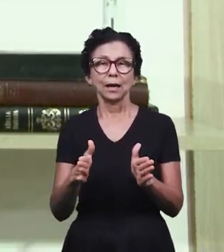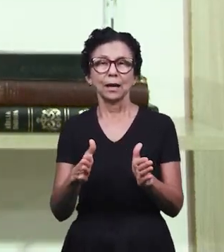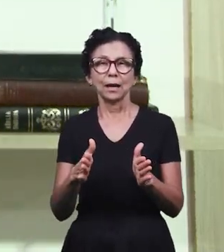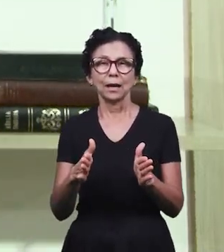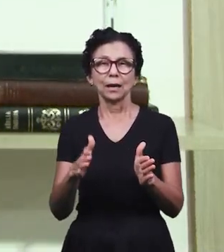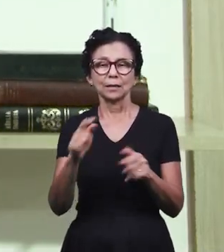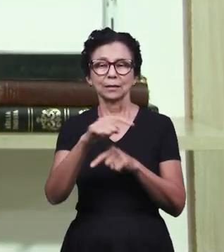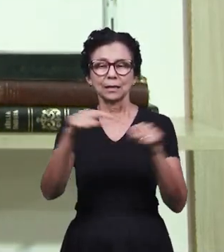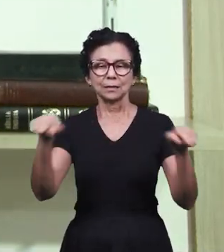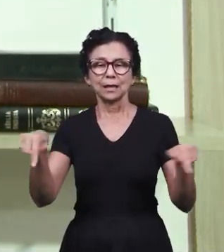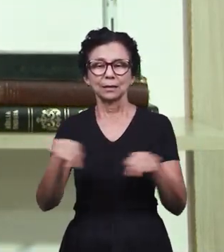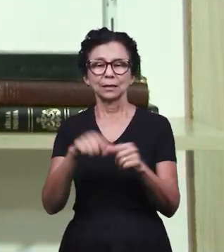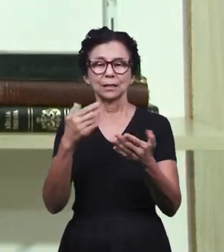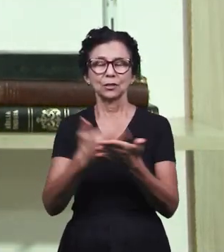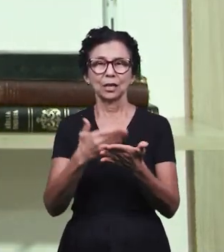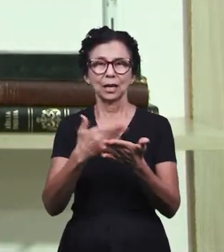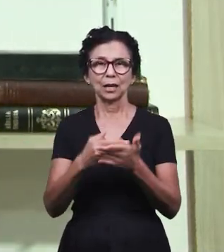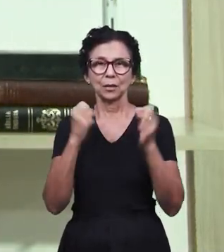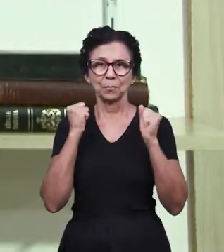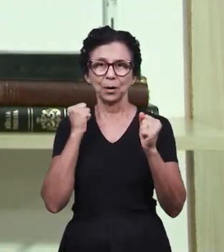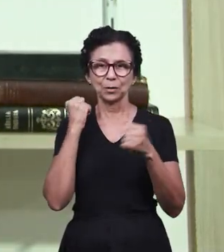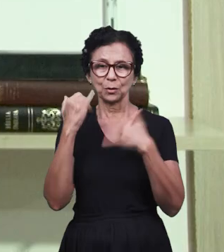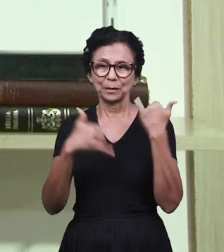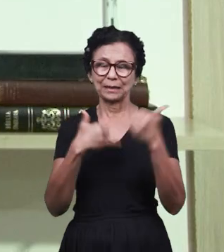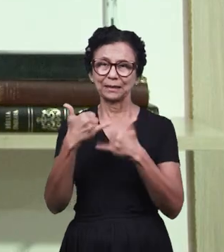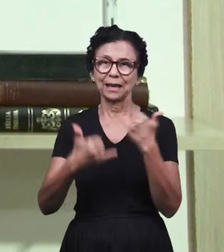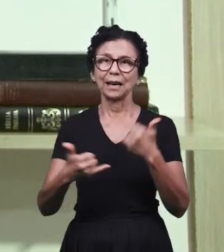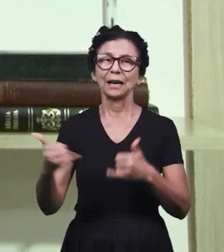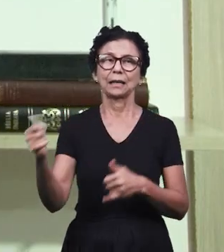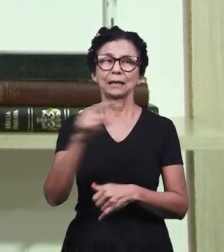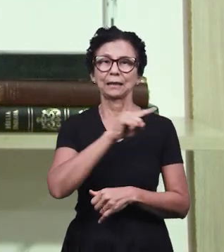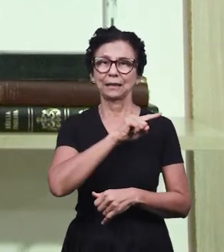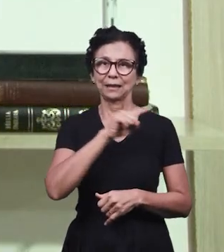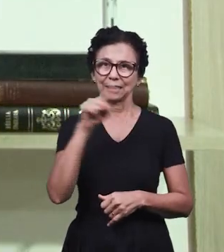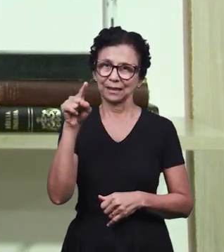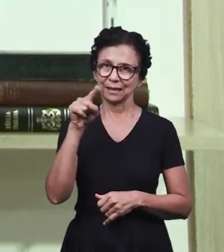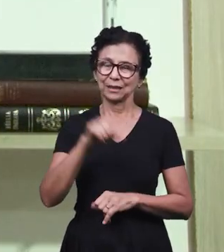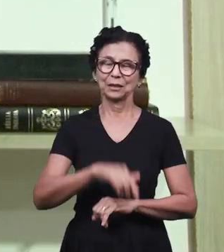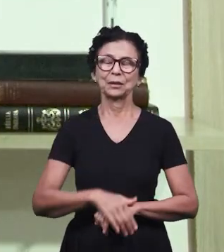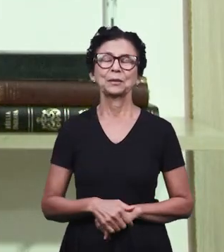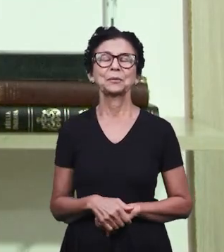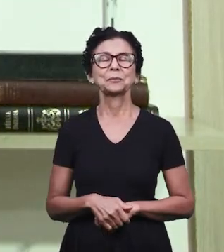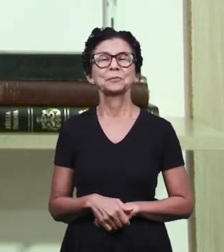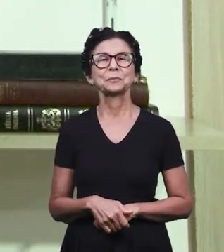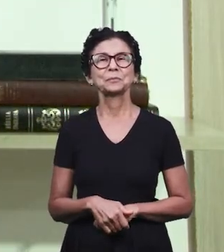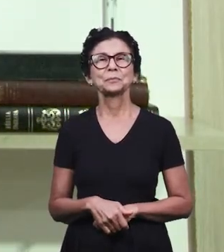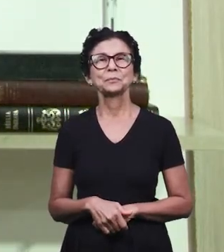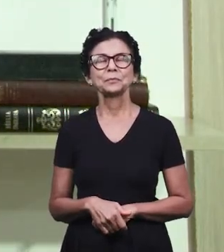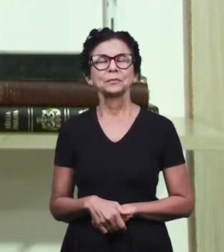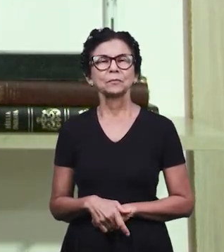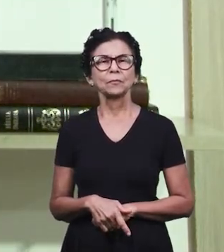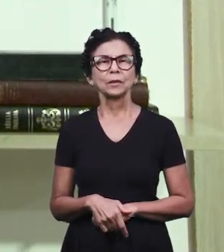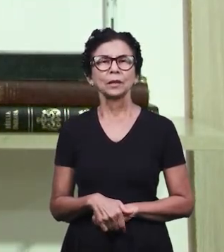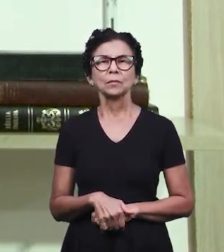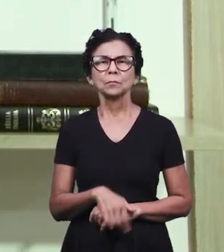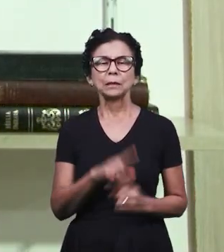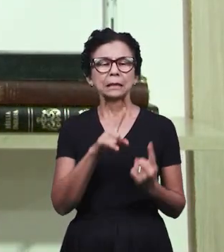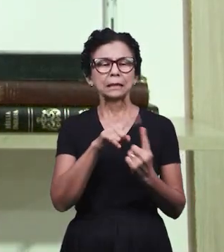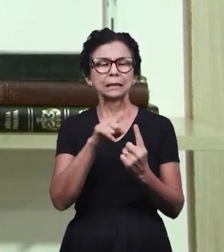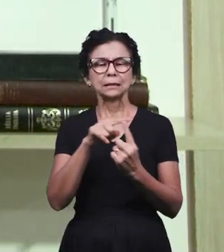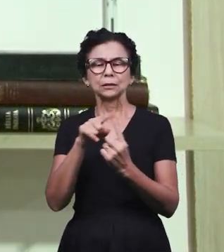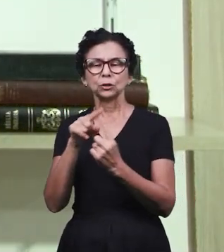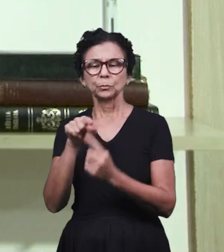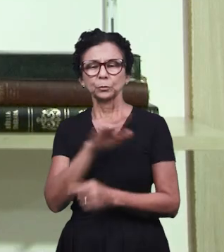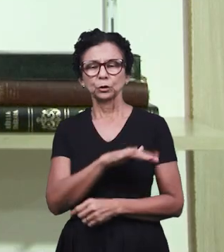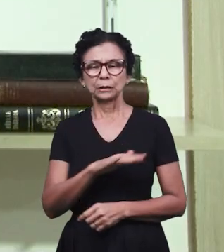de comportamento muito úteis para todo tipo de criança. E essa criança cresceu, entra na fase